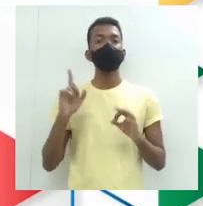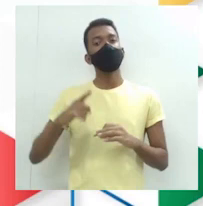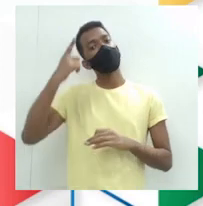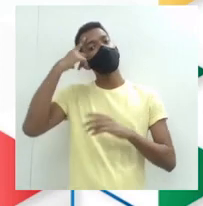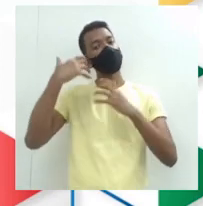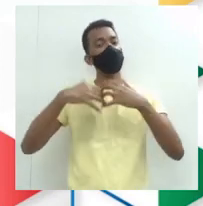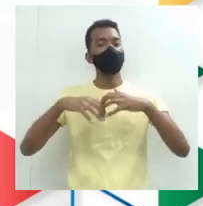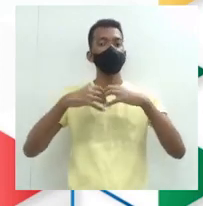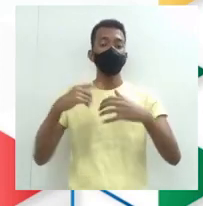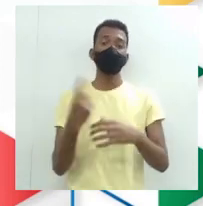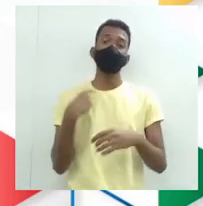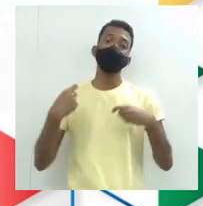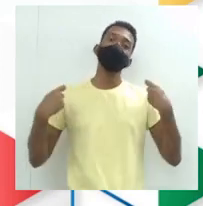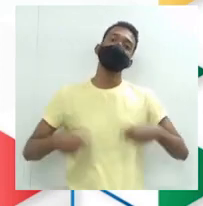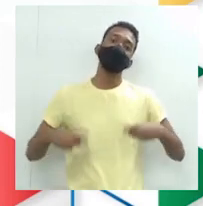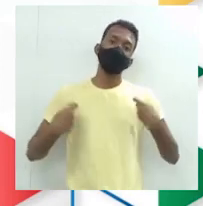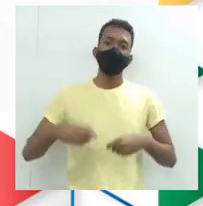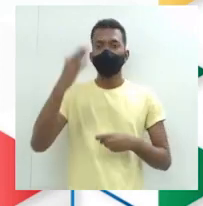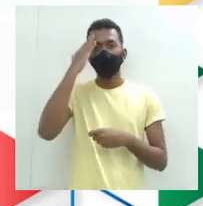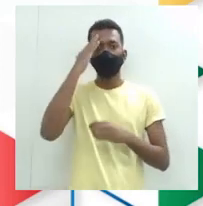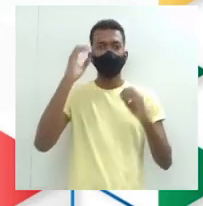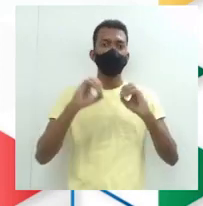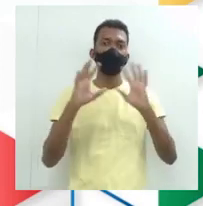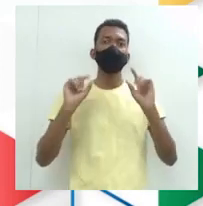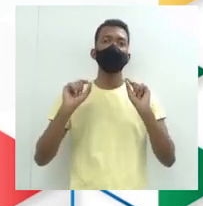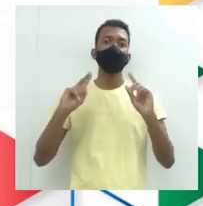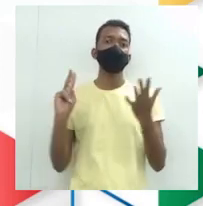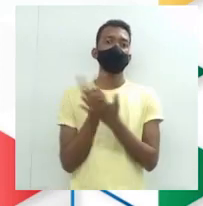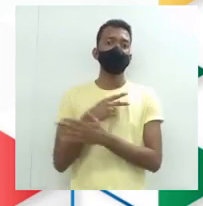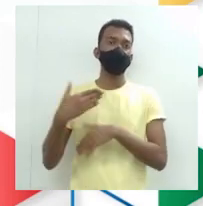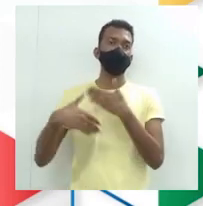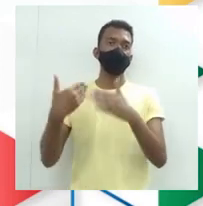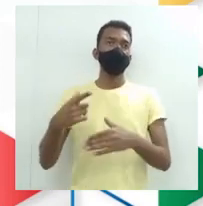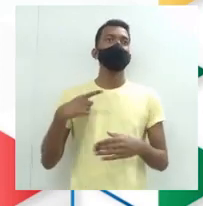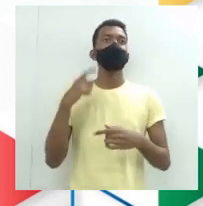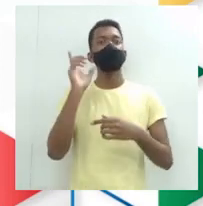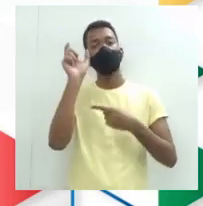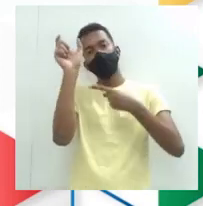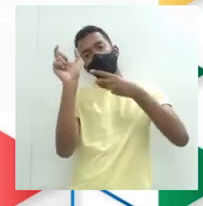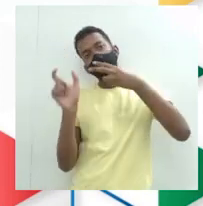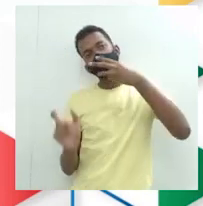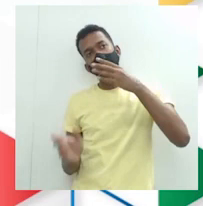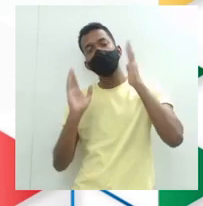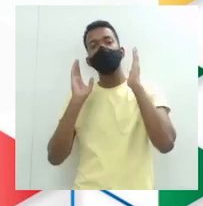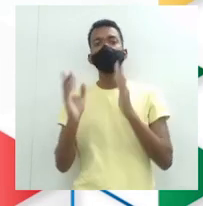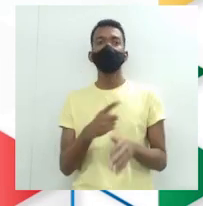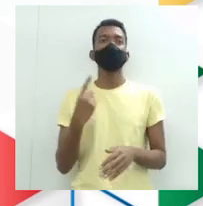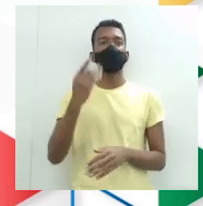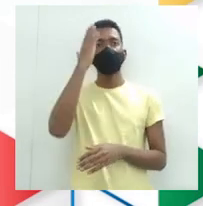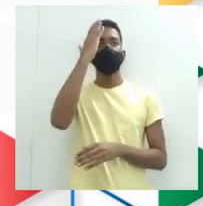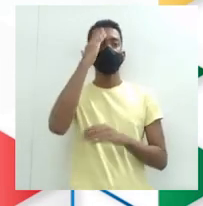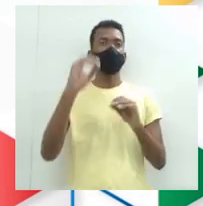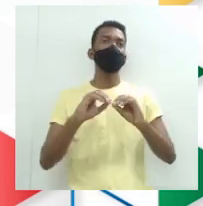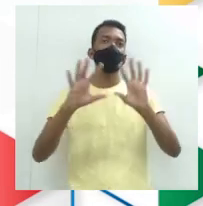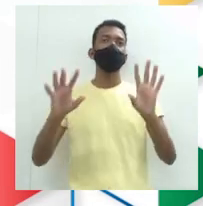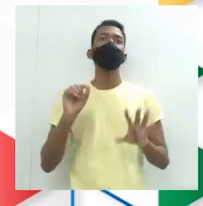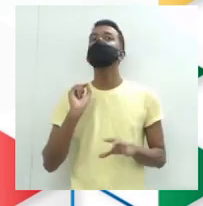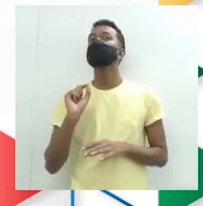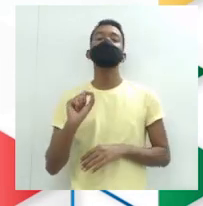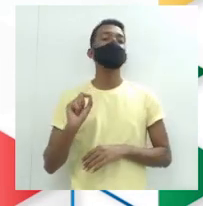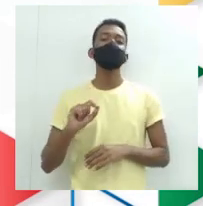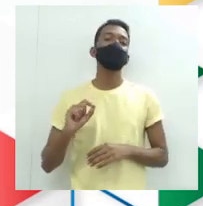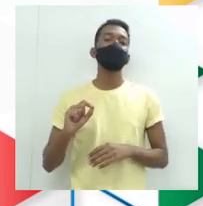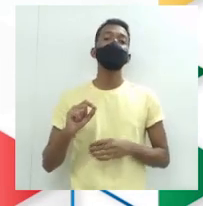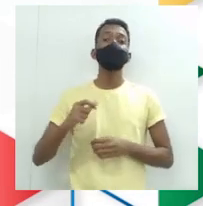gente precisa já para entender do que se trata. Eu separei alguns vocabulários ao lado para a gente entender de uma maneira geral o